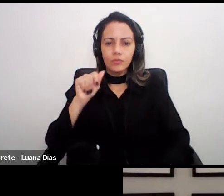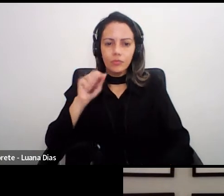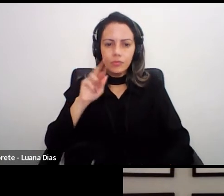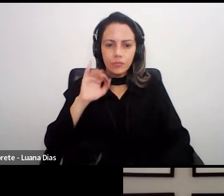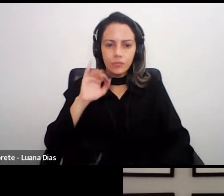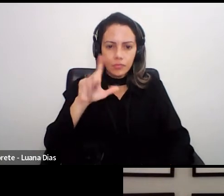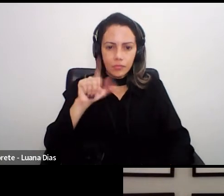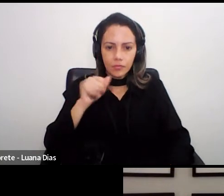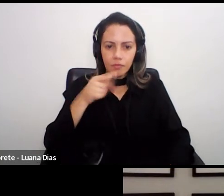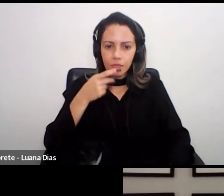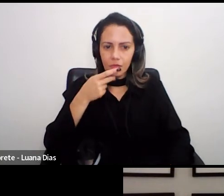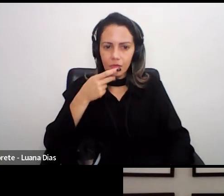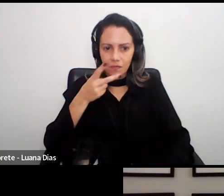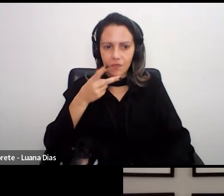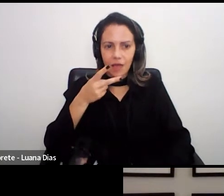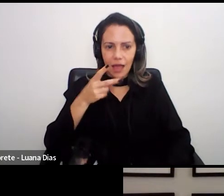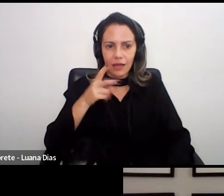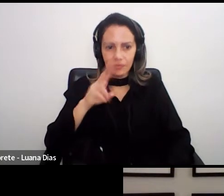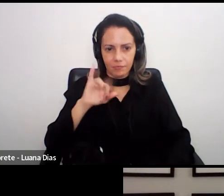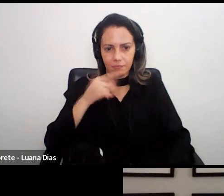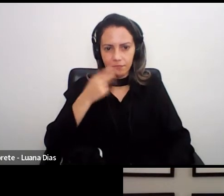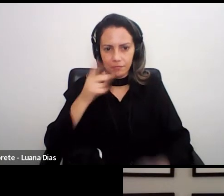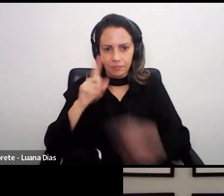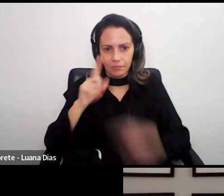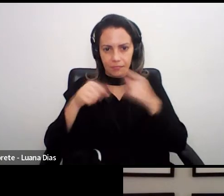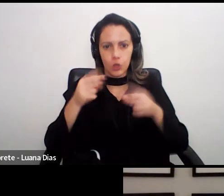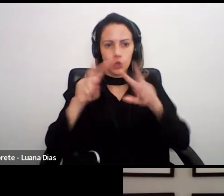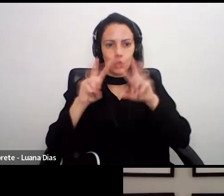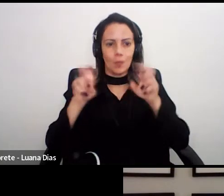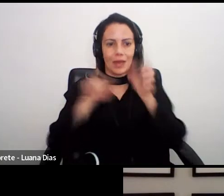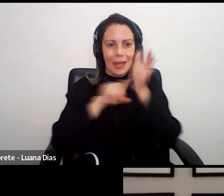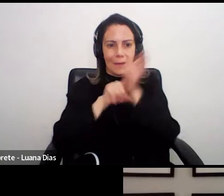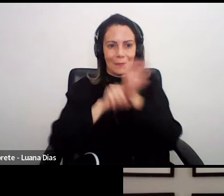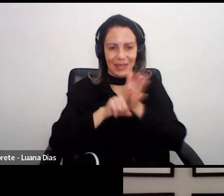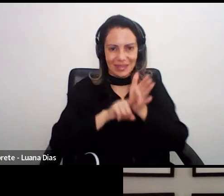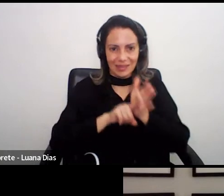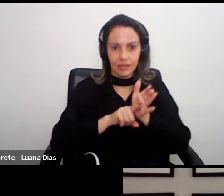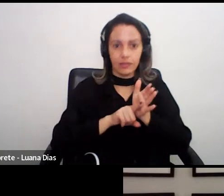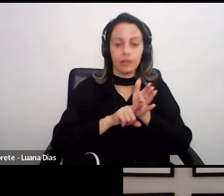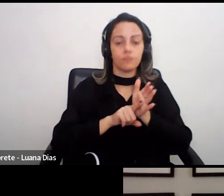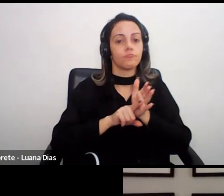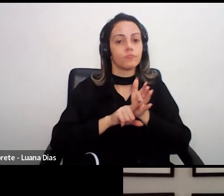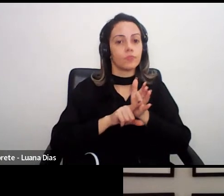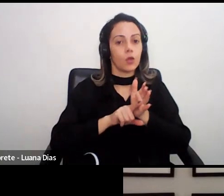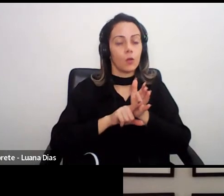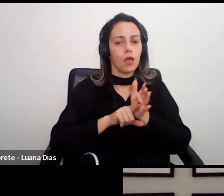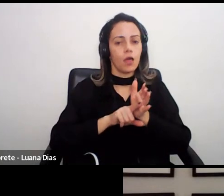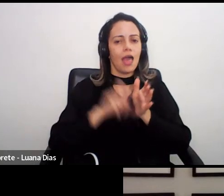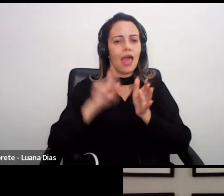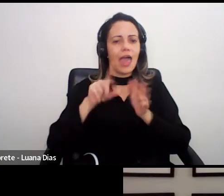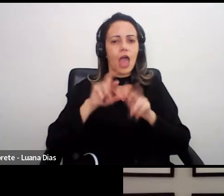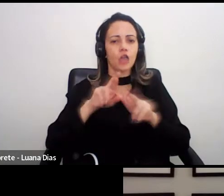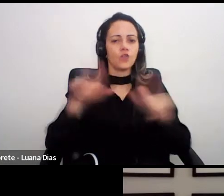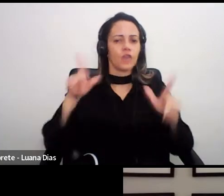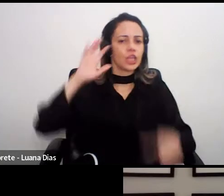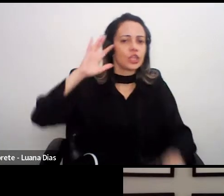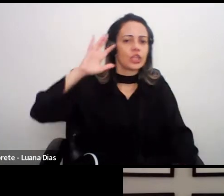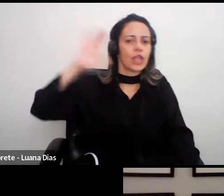muito diferente de uma pesquisa em que você está levantando teorias,